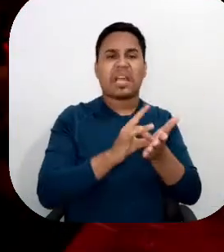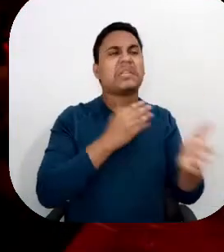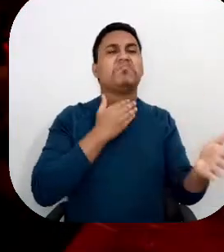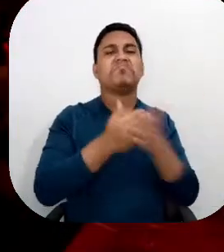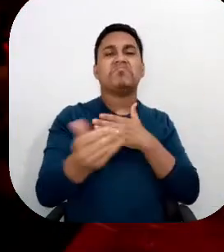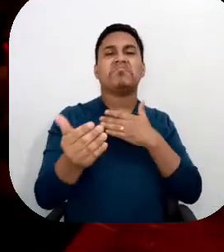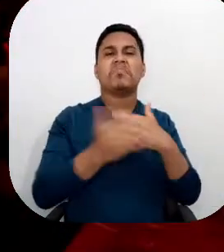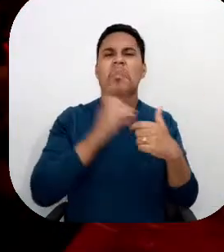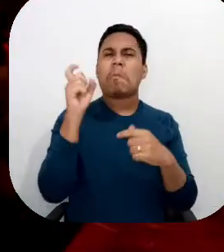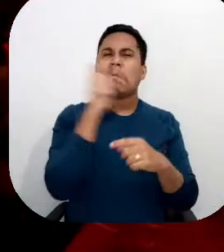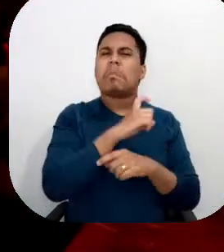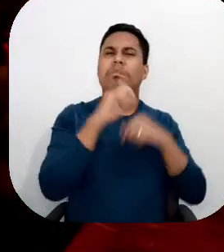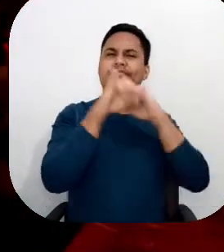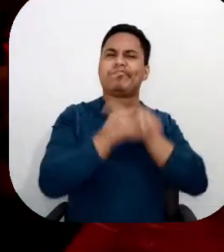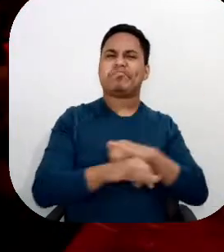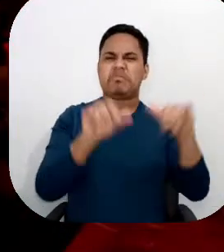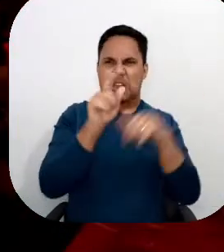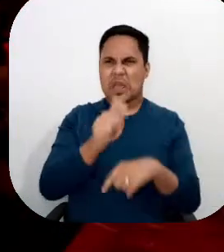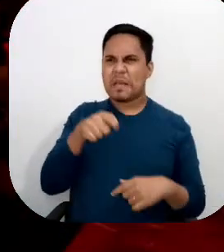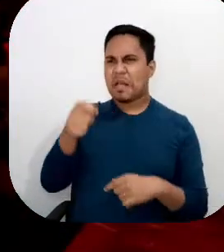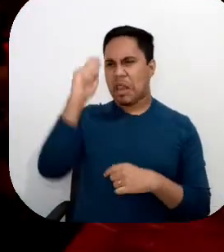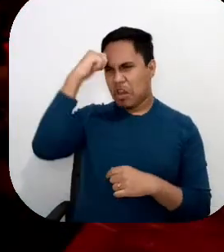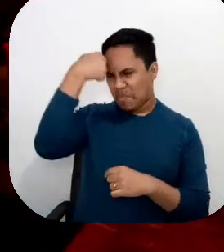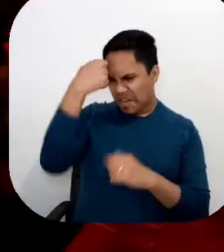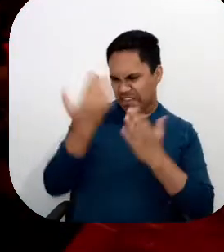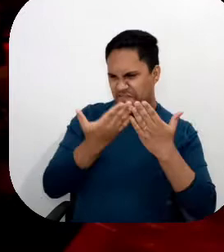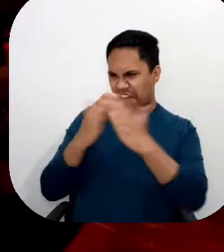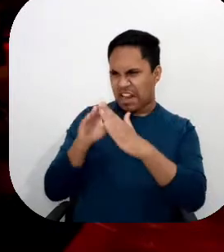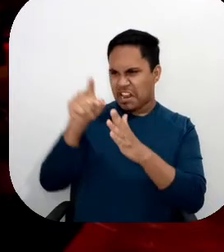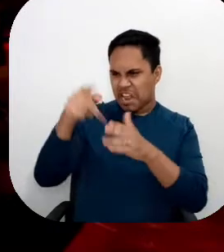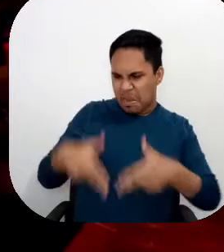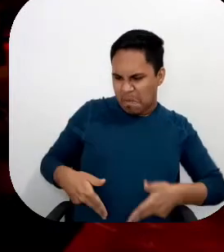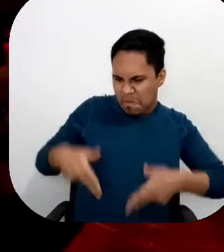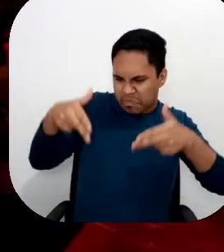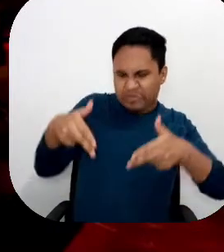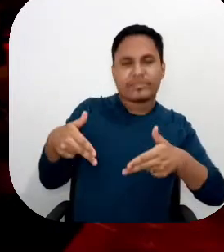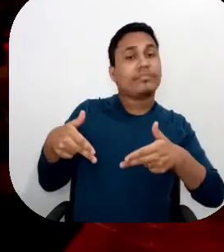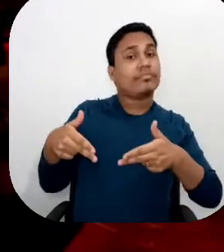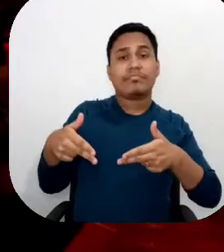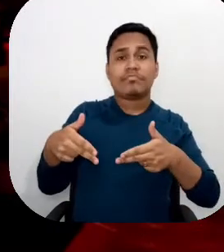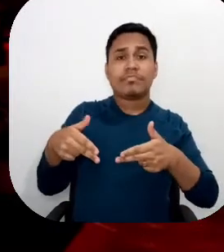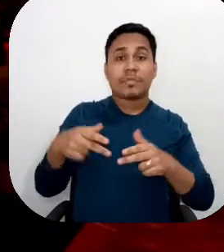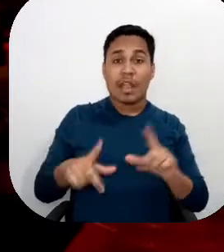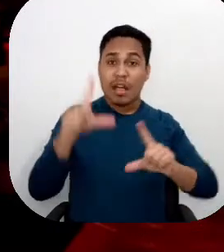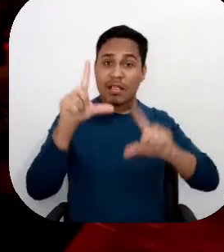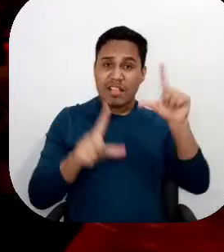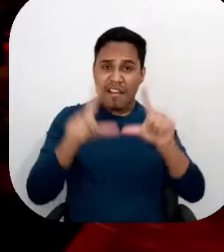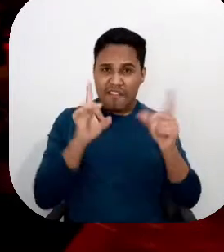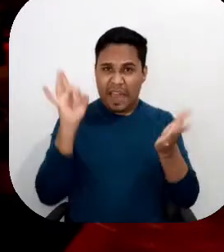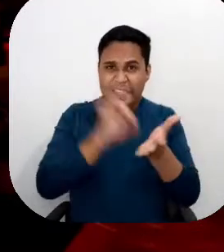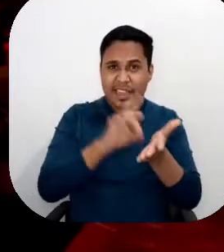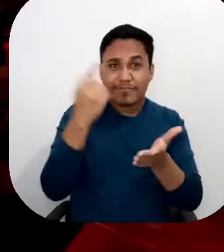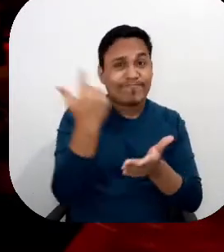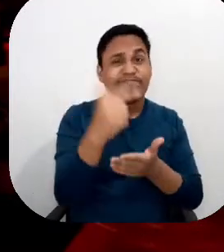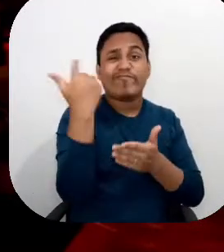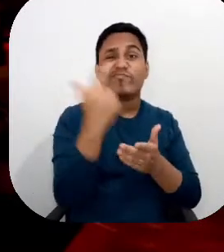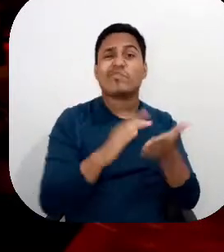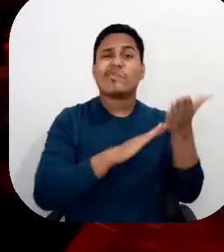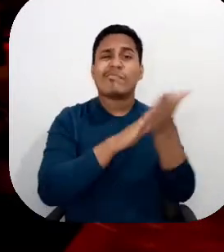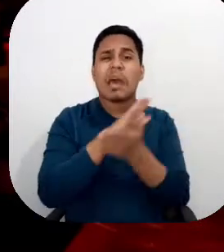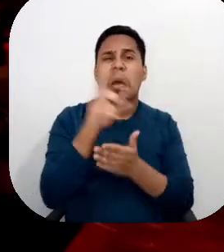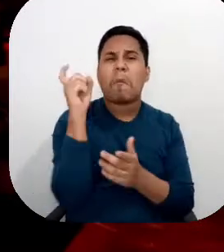a verdade não importa. É preto favelado, então tava de pistola. Na televisão,